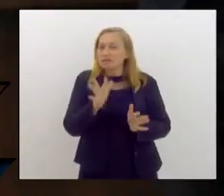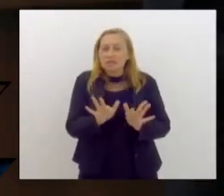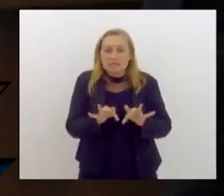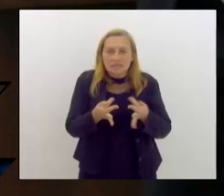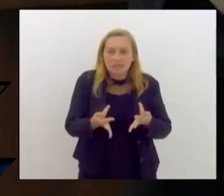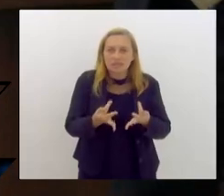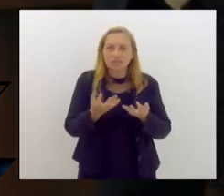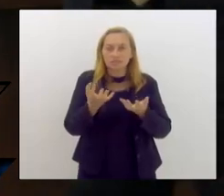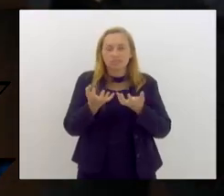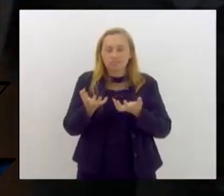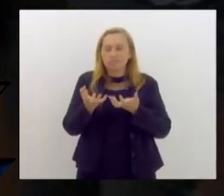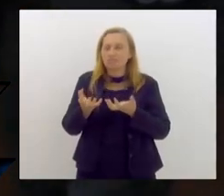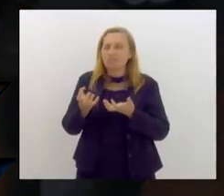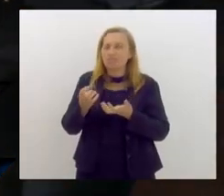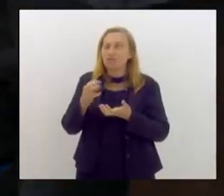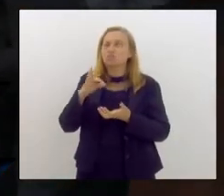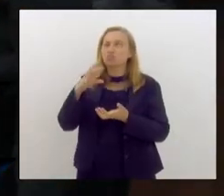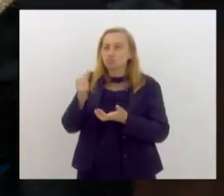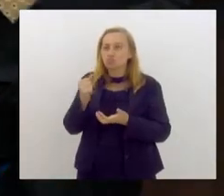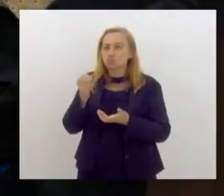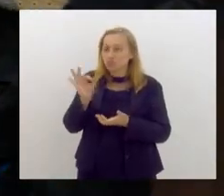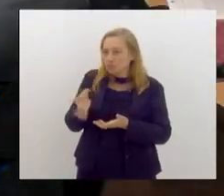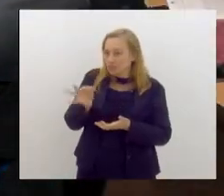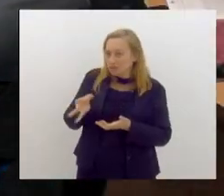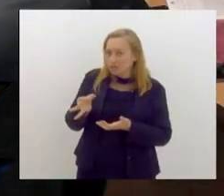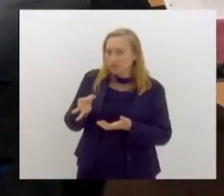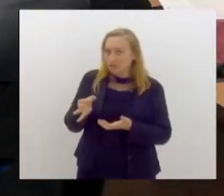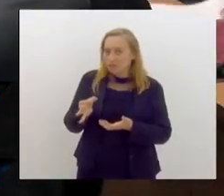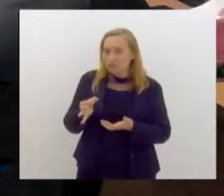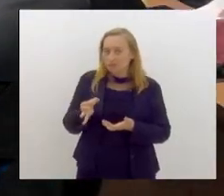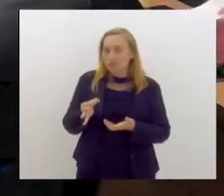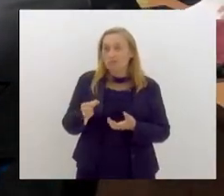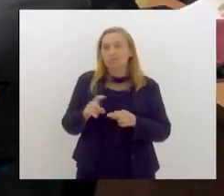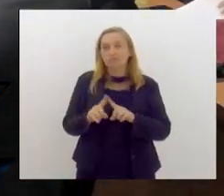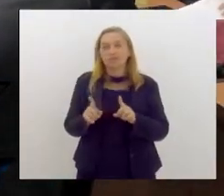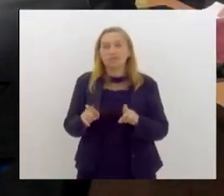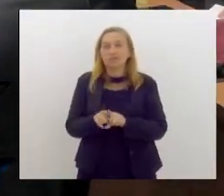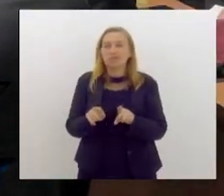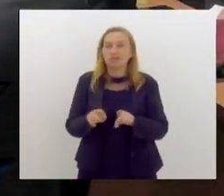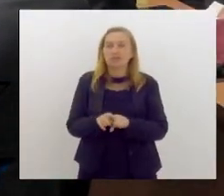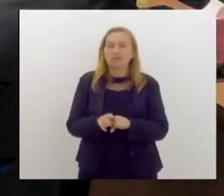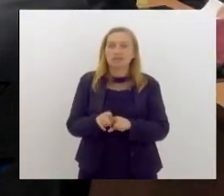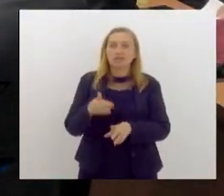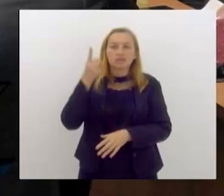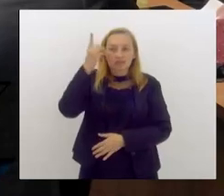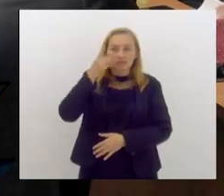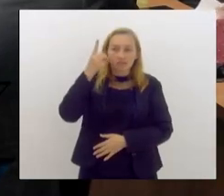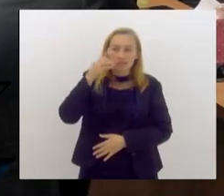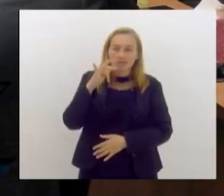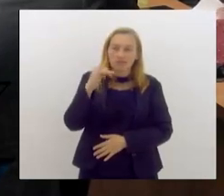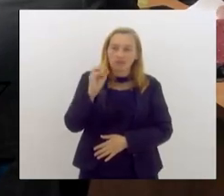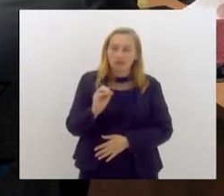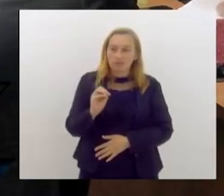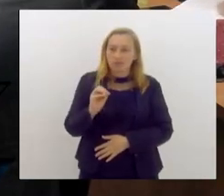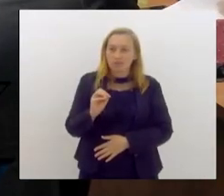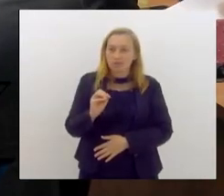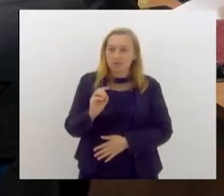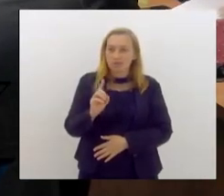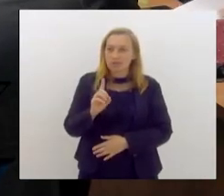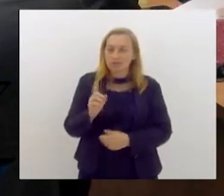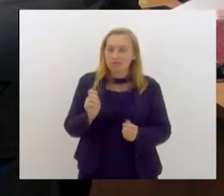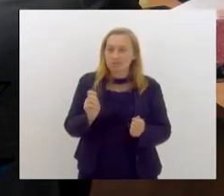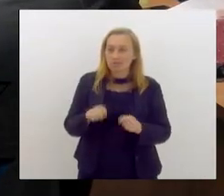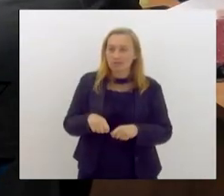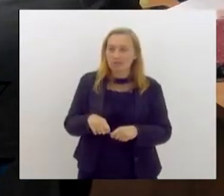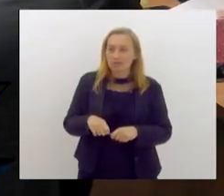deputado Vitor Júnior, vai dar tudo certo, fique tranquilo. Mas também, deputado Fábio Silva, se não der certo, fique